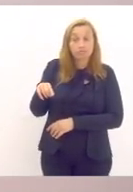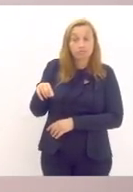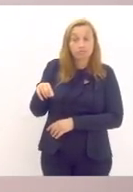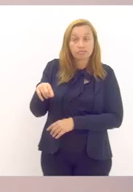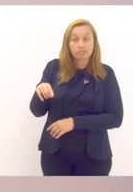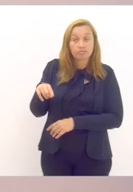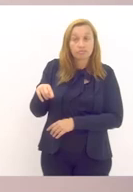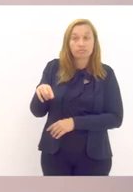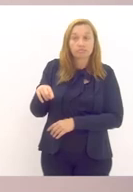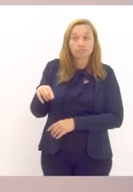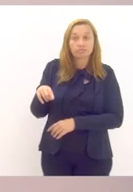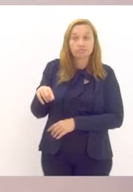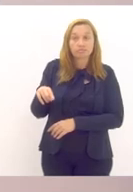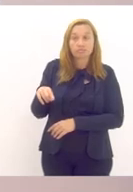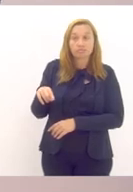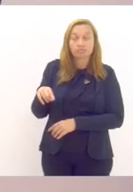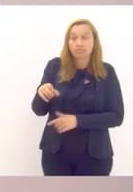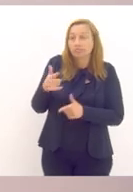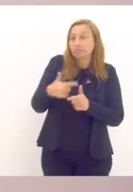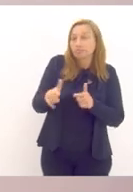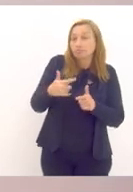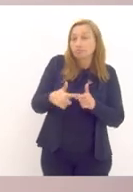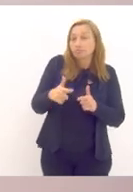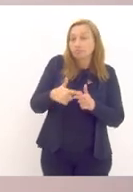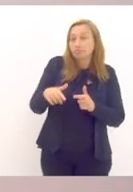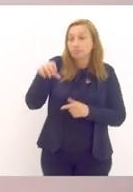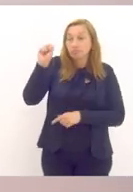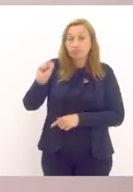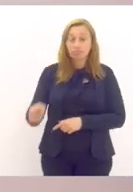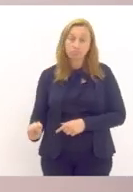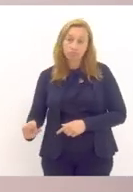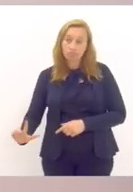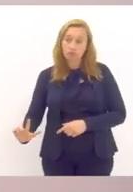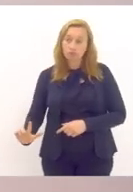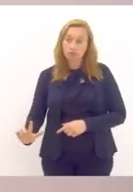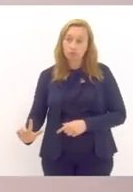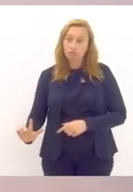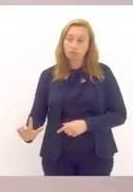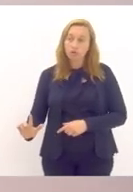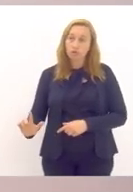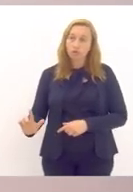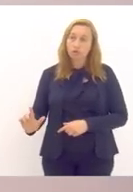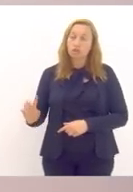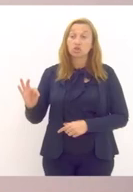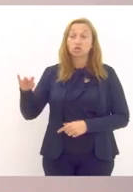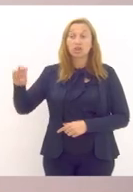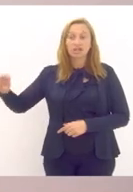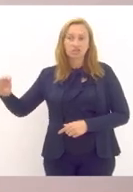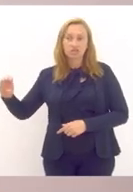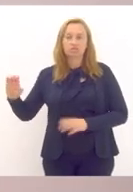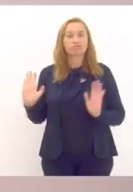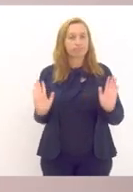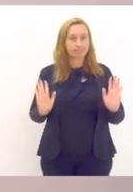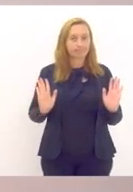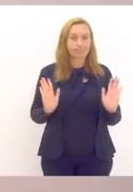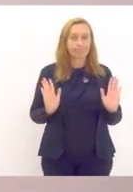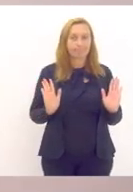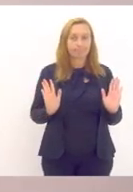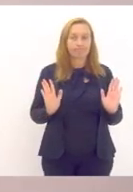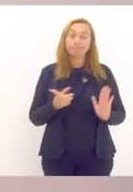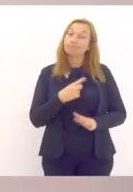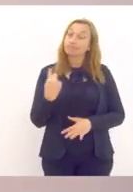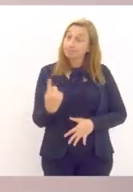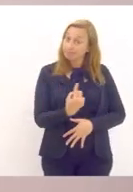problema sul-sudeste. Relação entre a União e os estados com relação à dívida. Então, acho que assim, nós